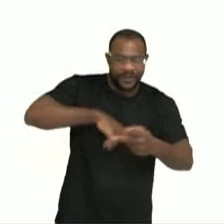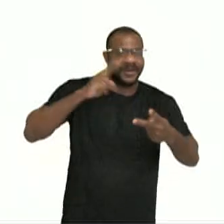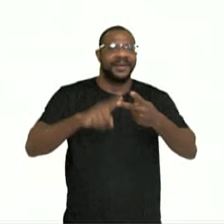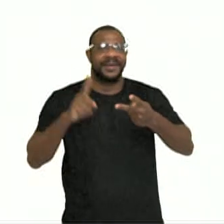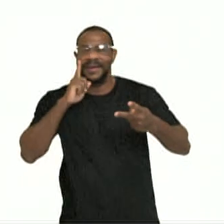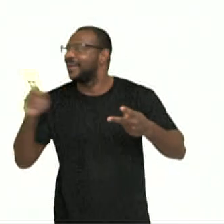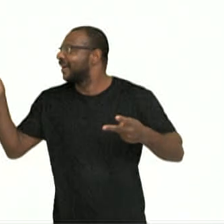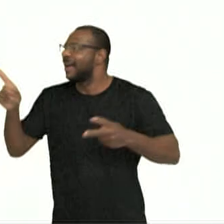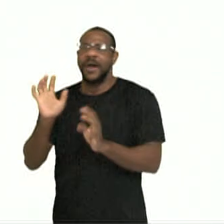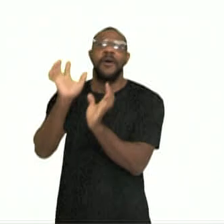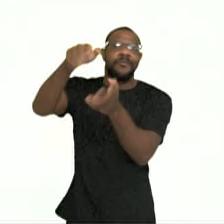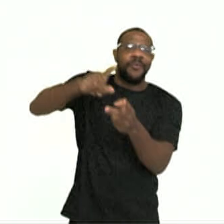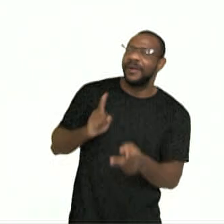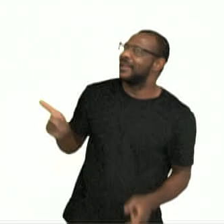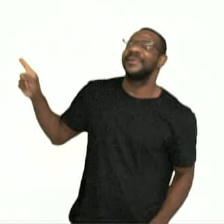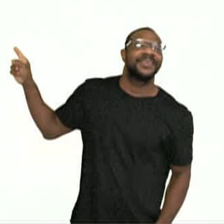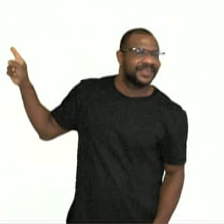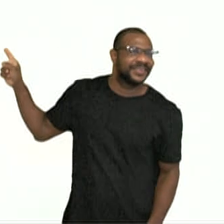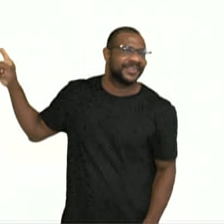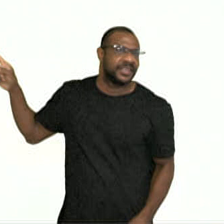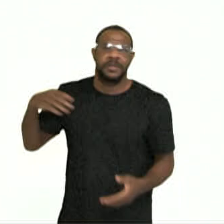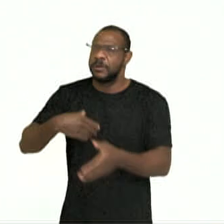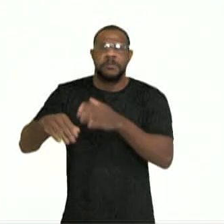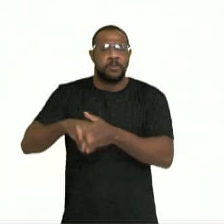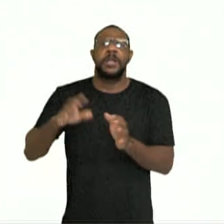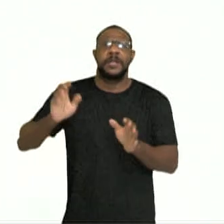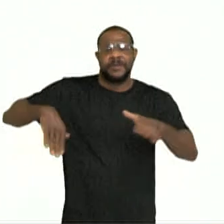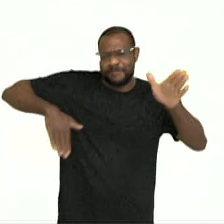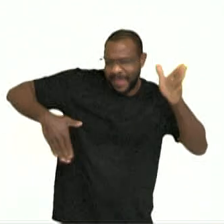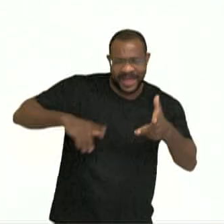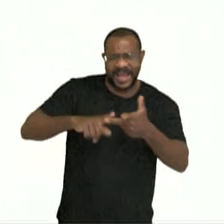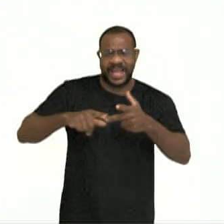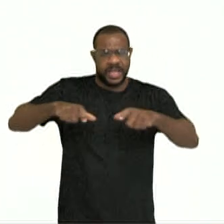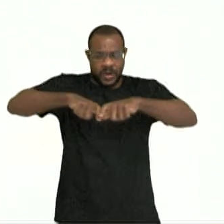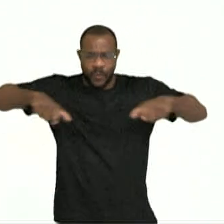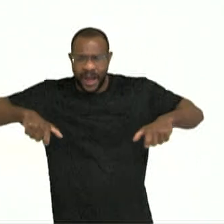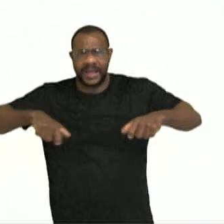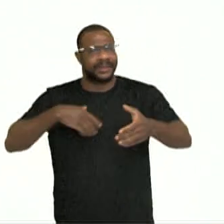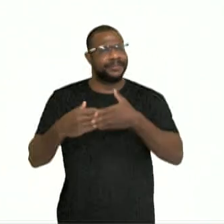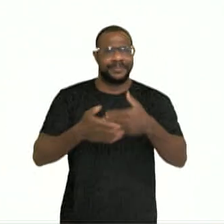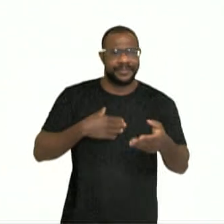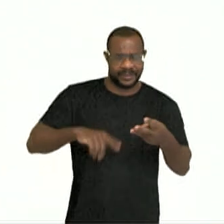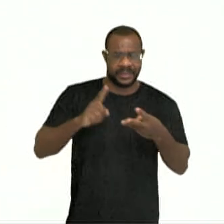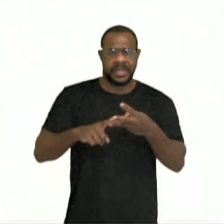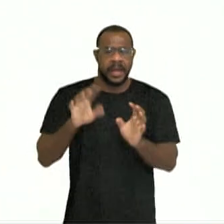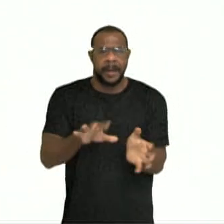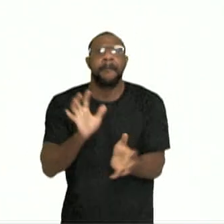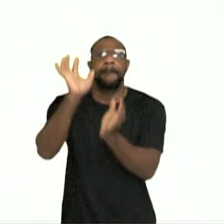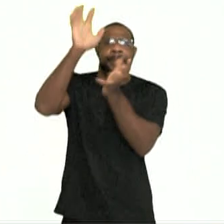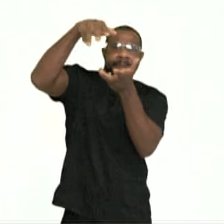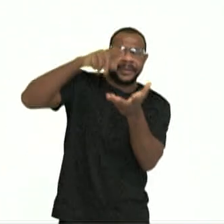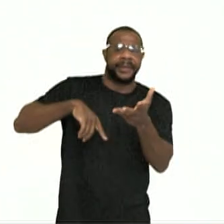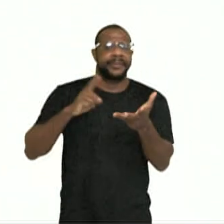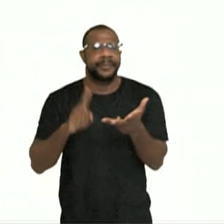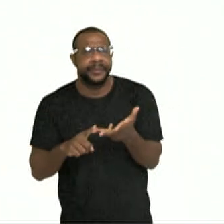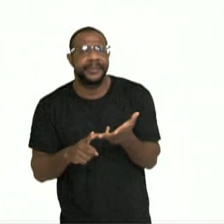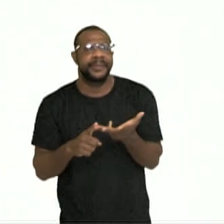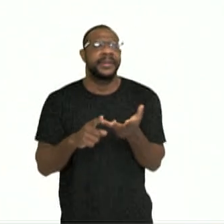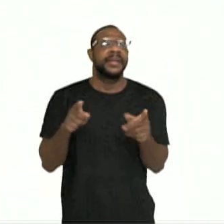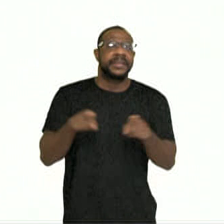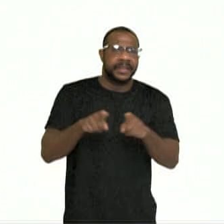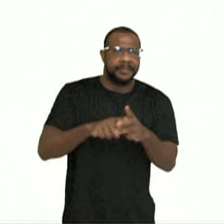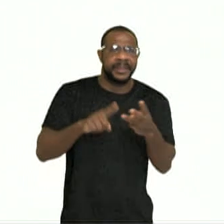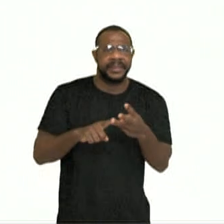o caso do vôlei, seja o vôlei de praia, o vôlei de quadra, tanto faz. O basquete, né? Uma